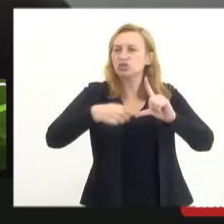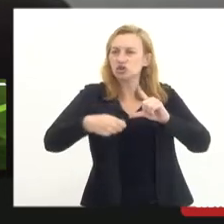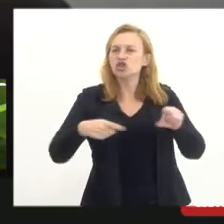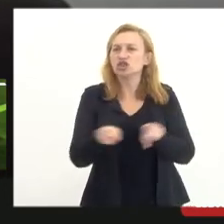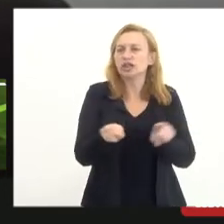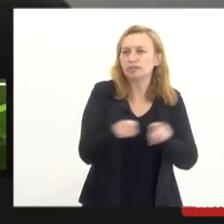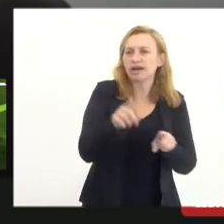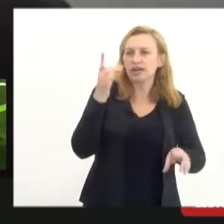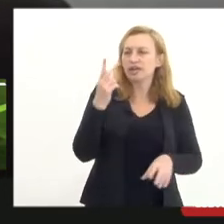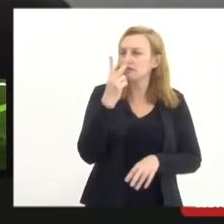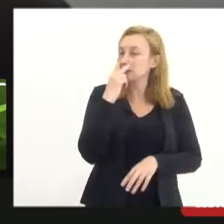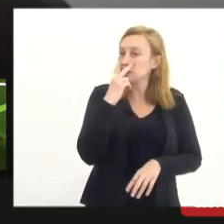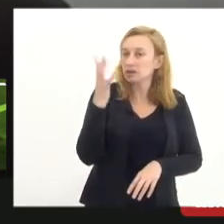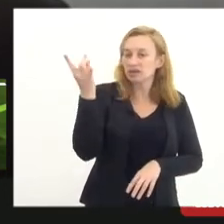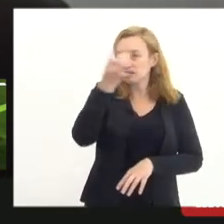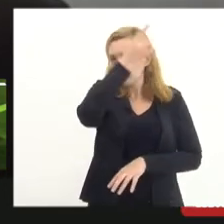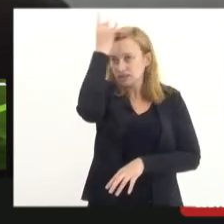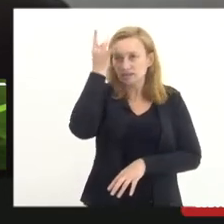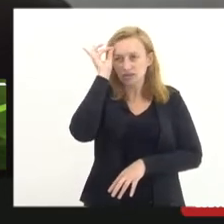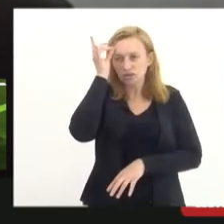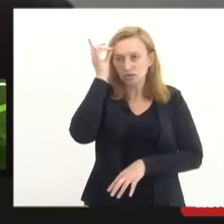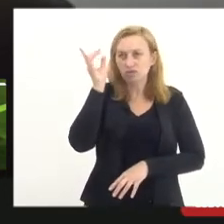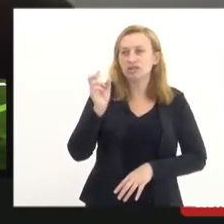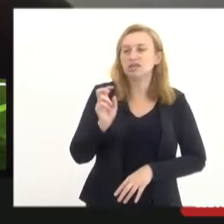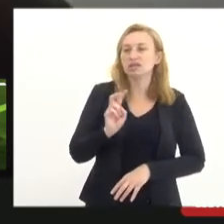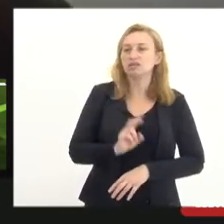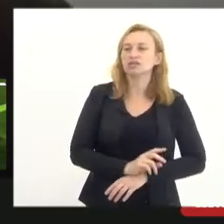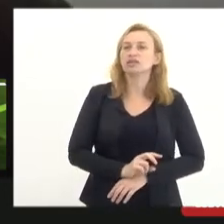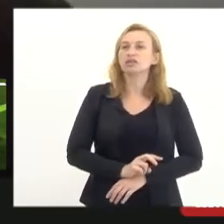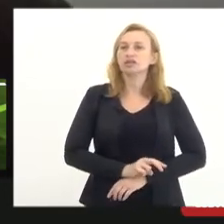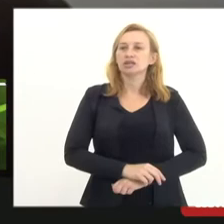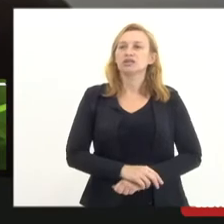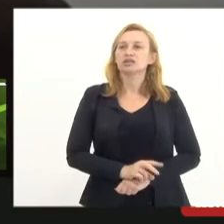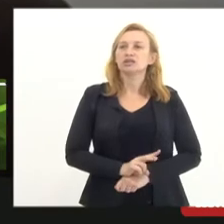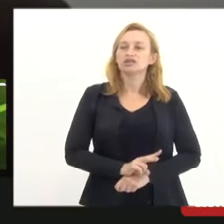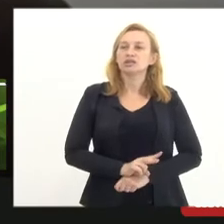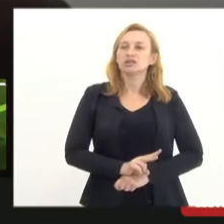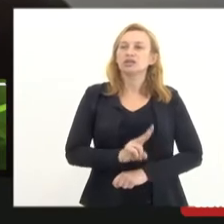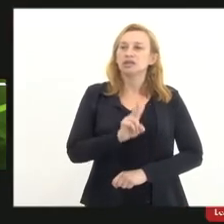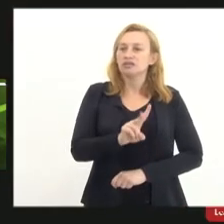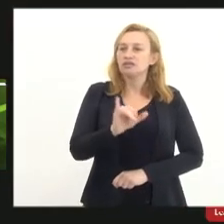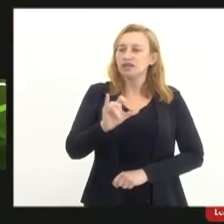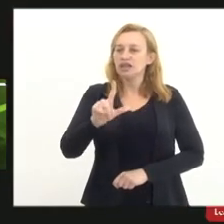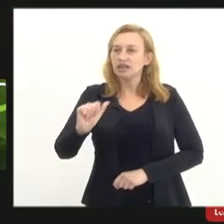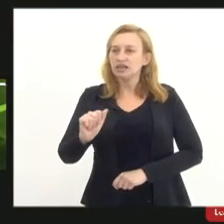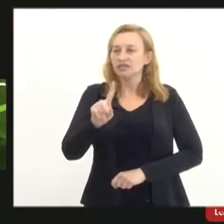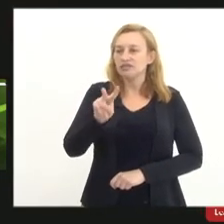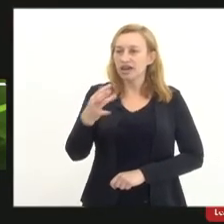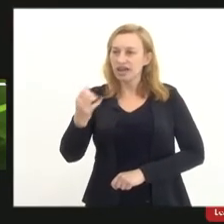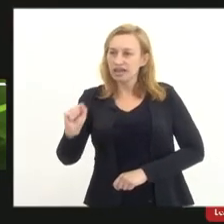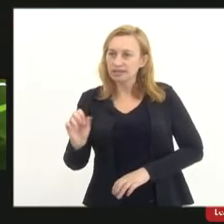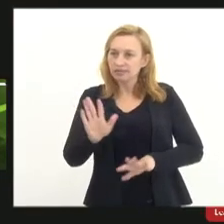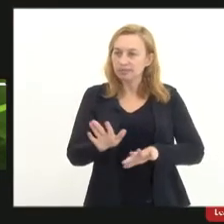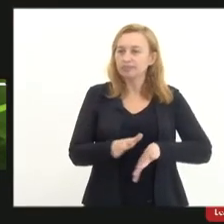e Vila Velha, no Espírito Santo. Eu acho que é isso mais ou menos o que temos no portfólio hoje.